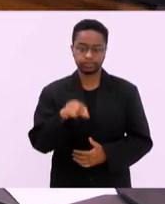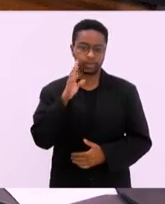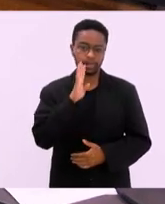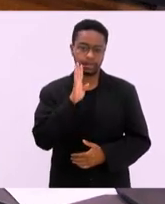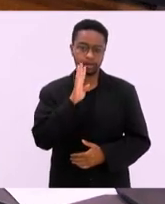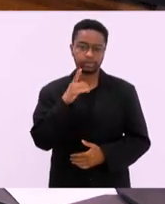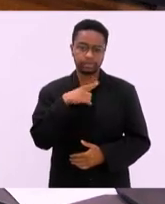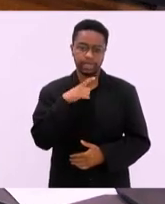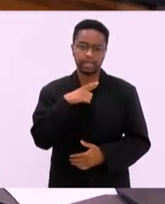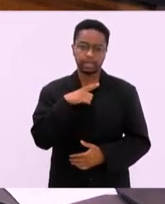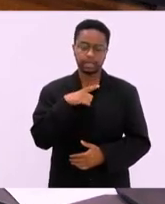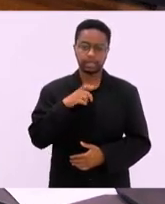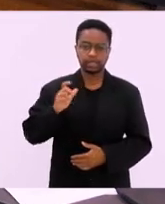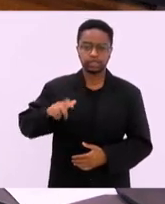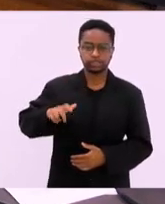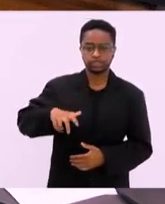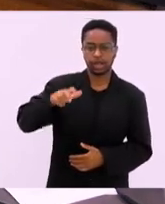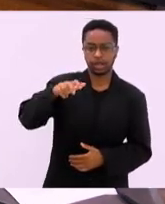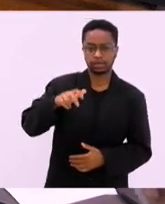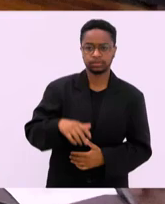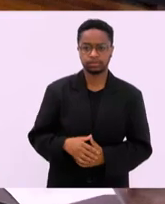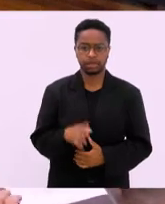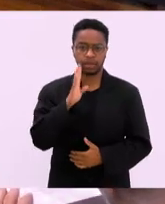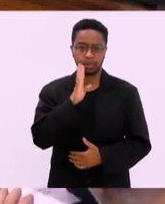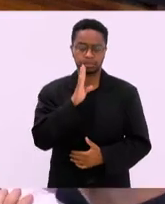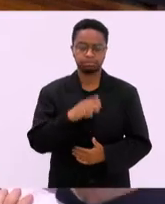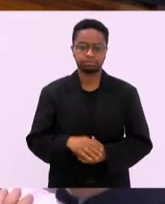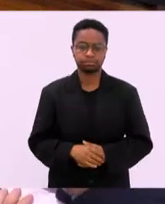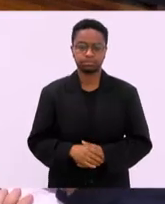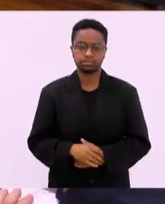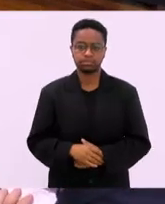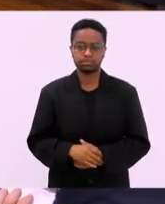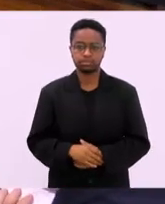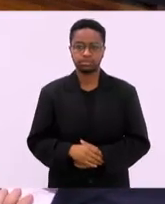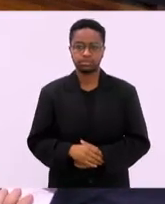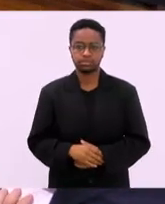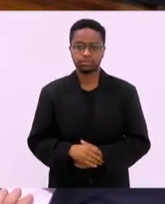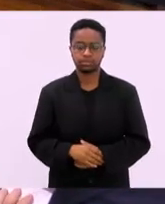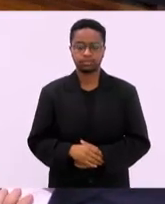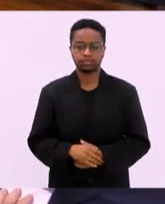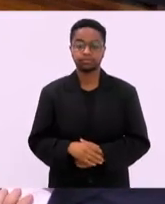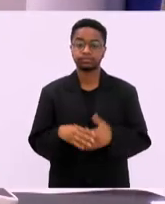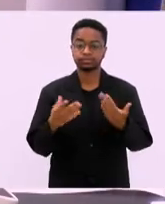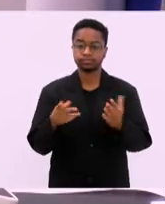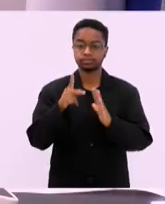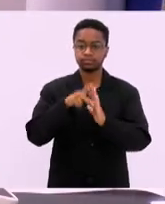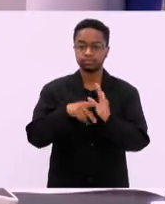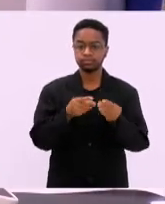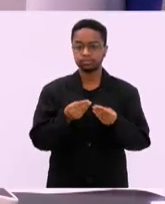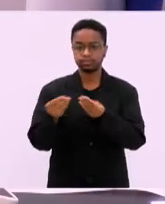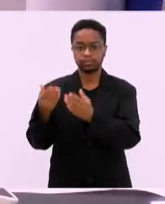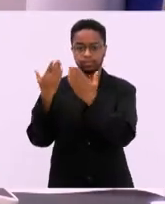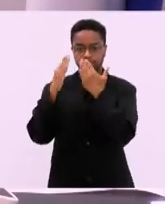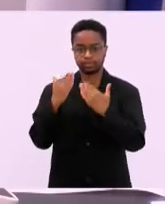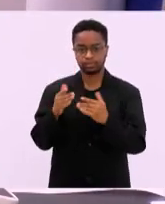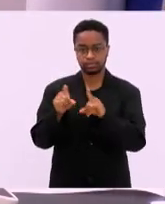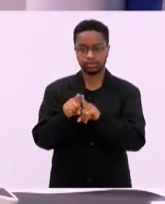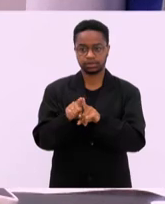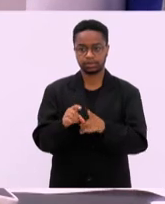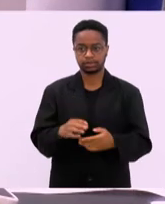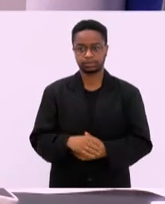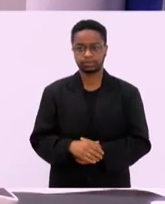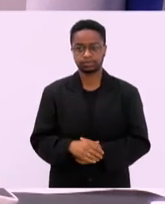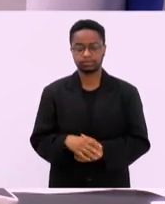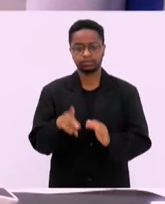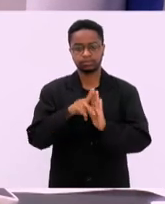que tem aquela escada bem legal. Bem, então um projeto com vista também da mesma forma.